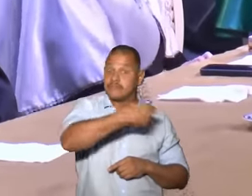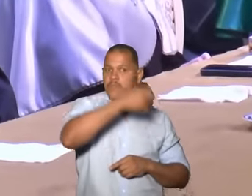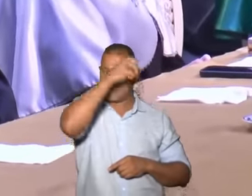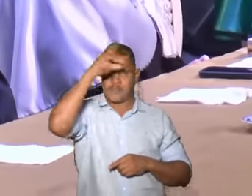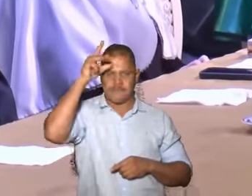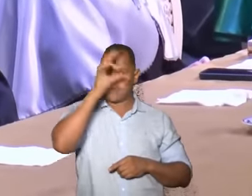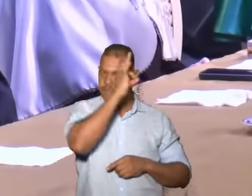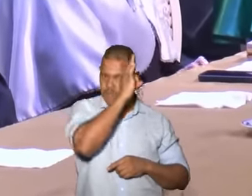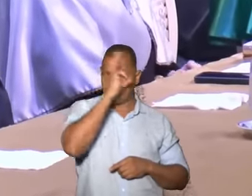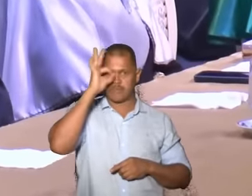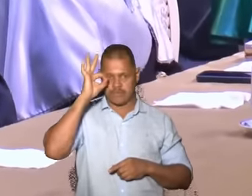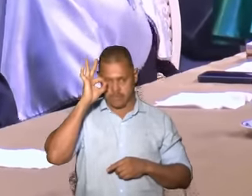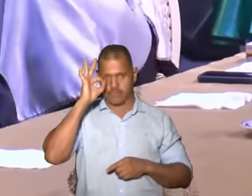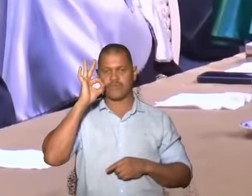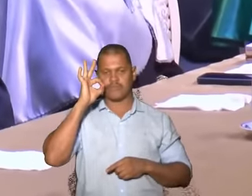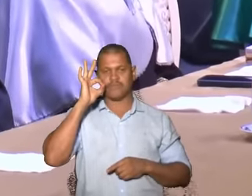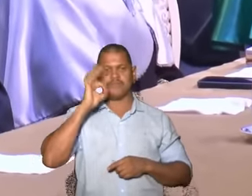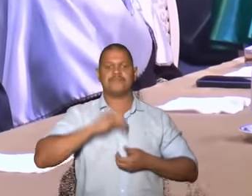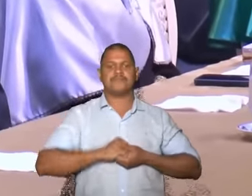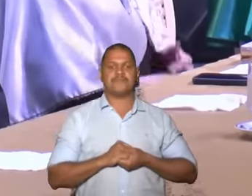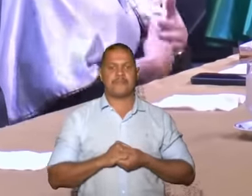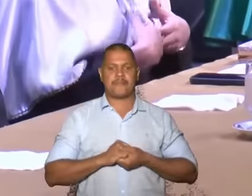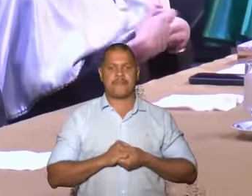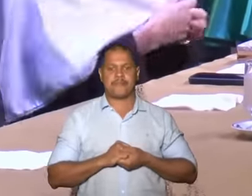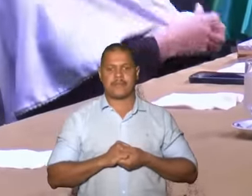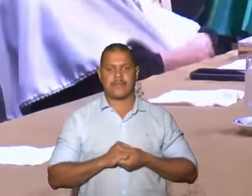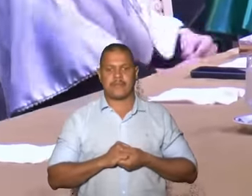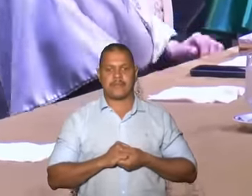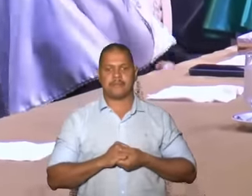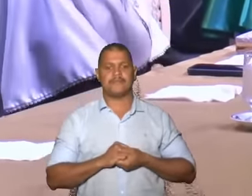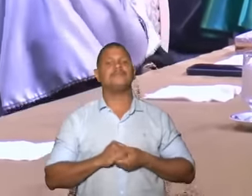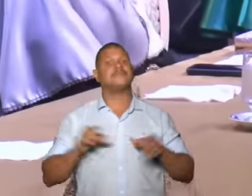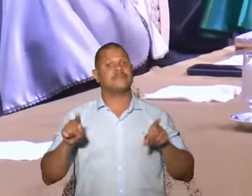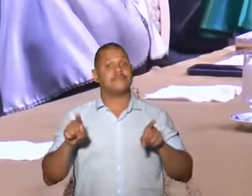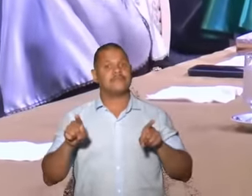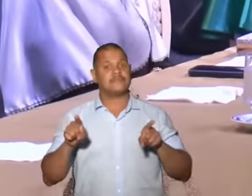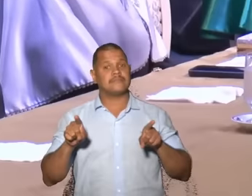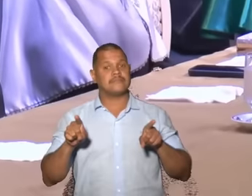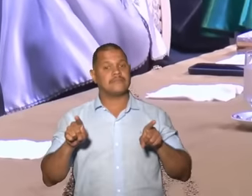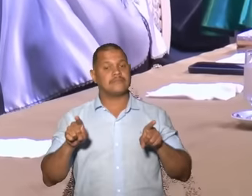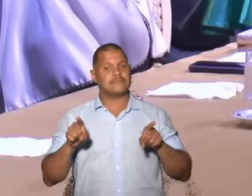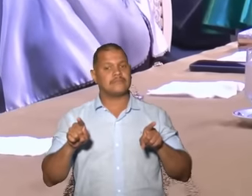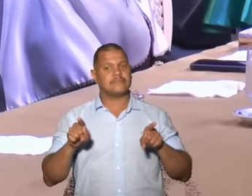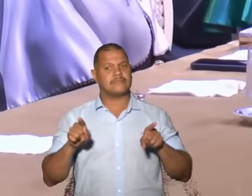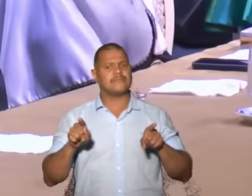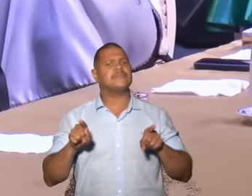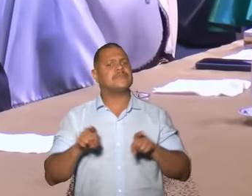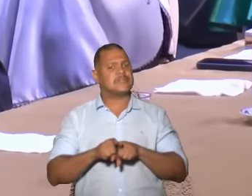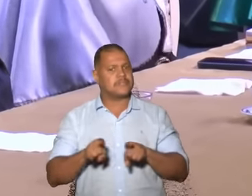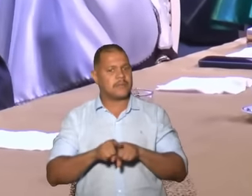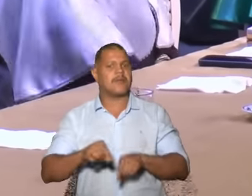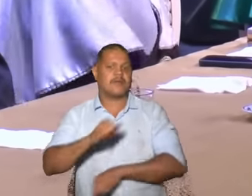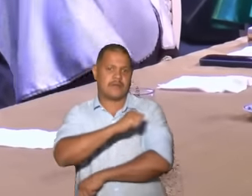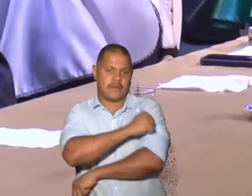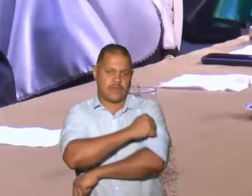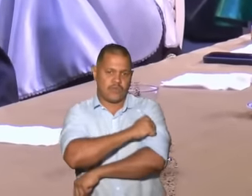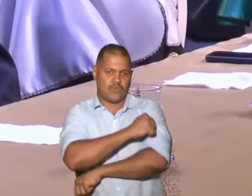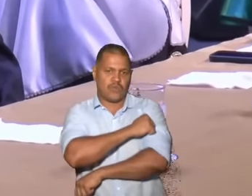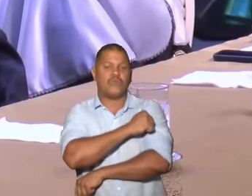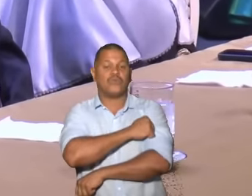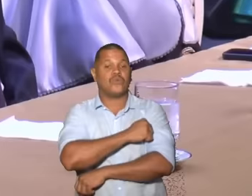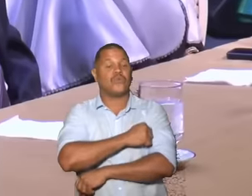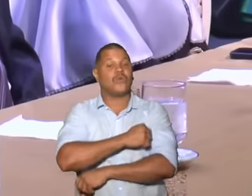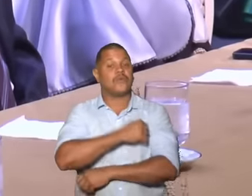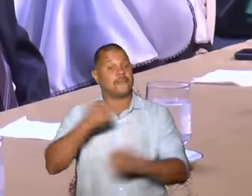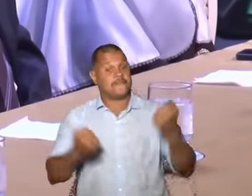prefeito Raimundo Nonato Cardoso, assim como ao nosso aluno e atual vice-presidente da Câmara Municipal